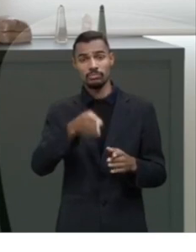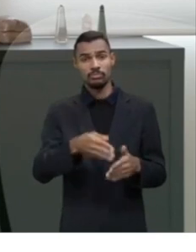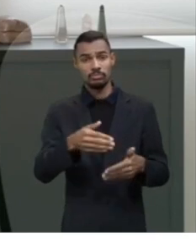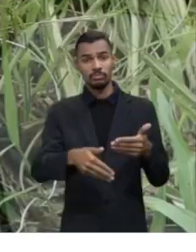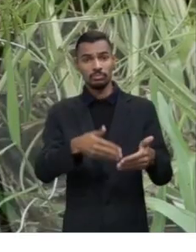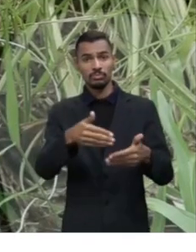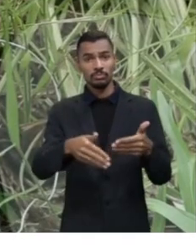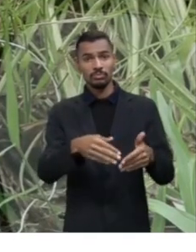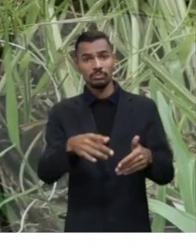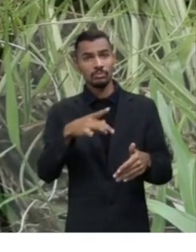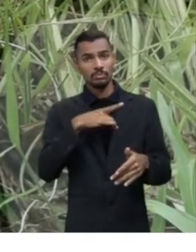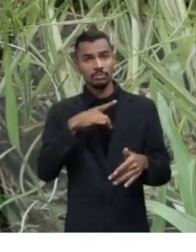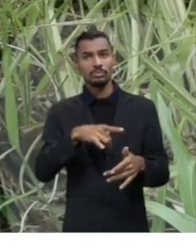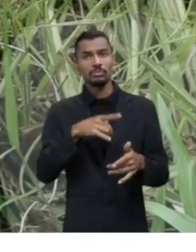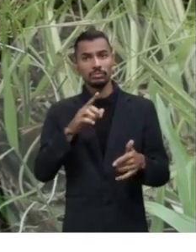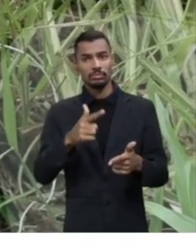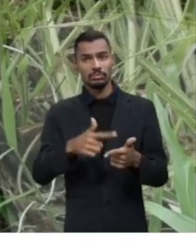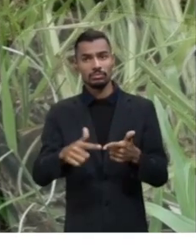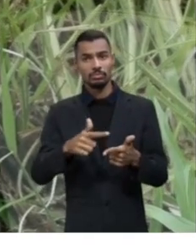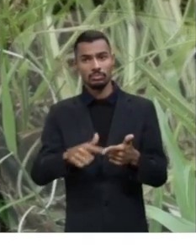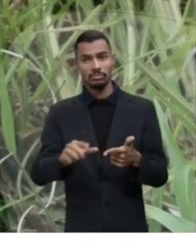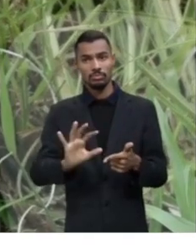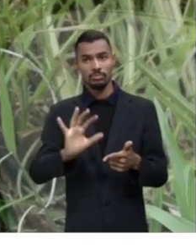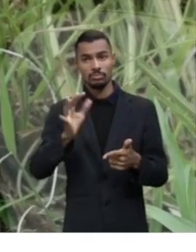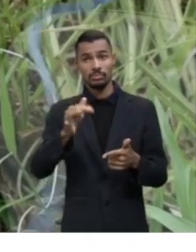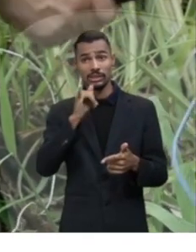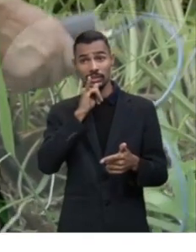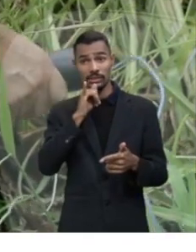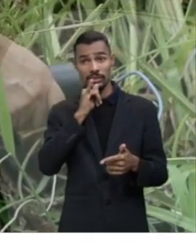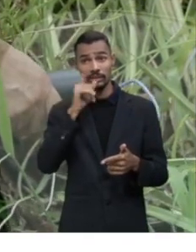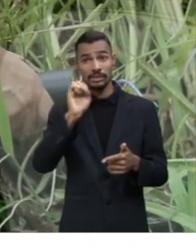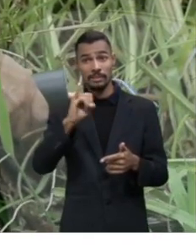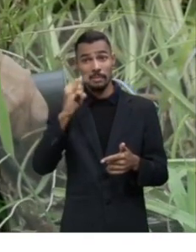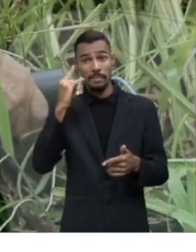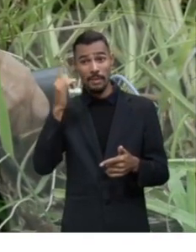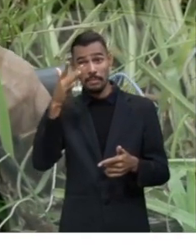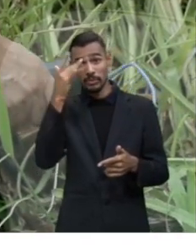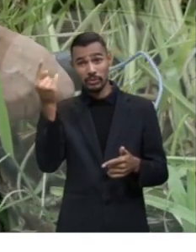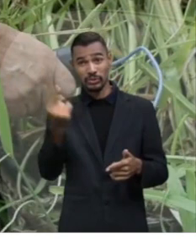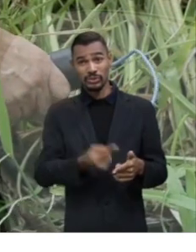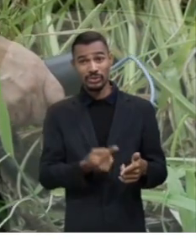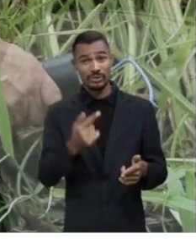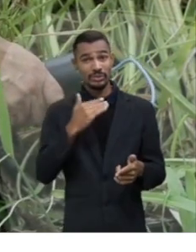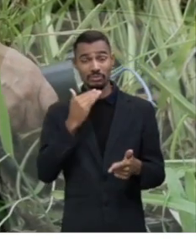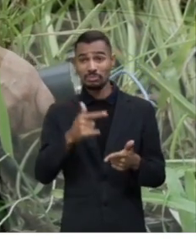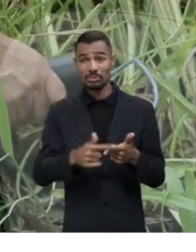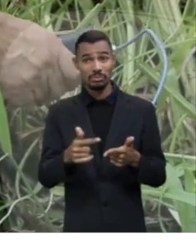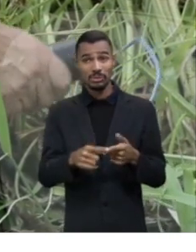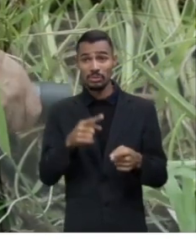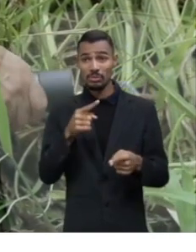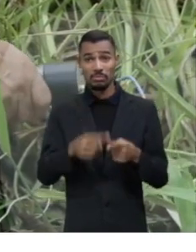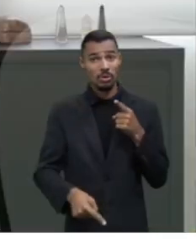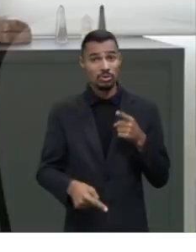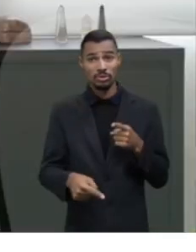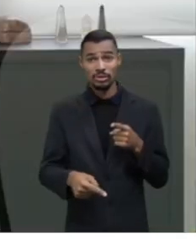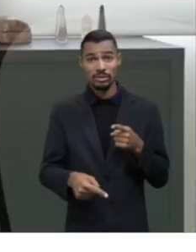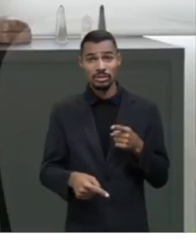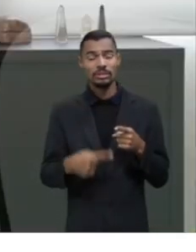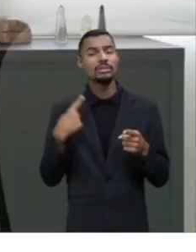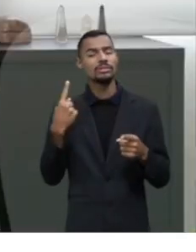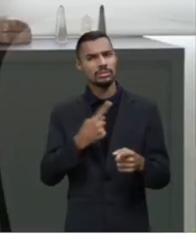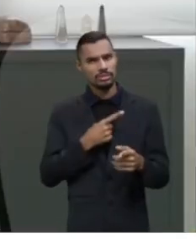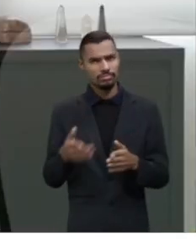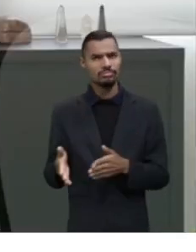seja tomada alguma precaução, tá? Se o calculista chegar à conclusão que aquele problema não pode ficar naquela condição, aí a